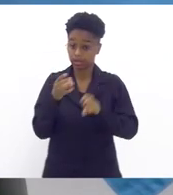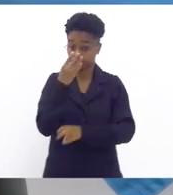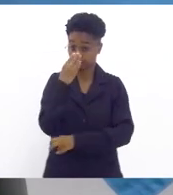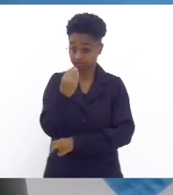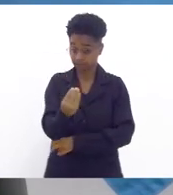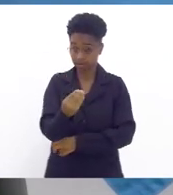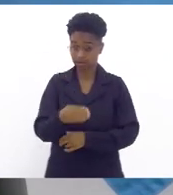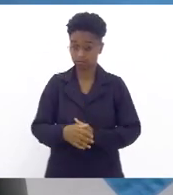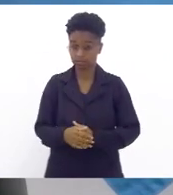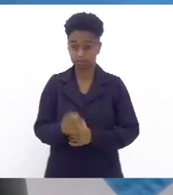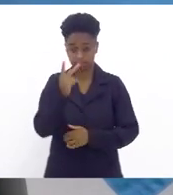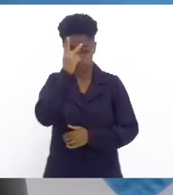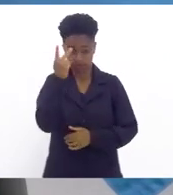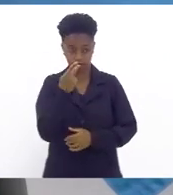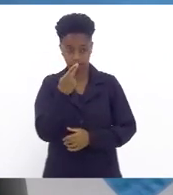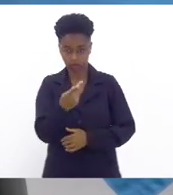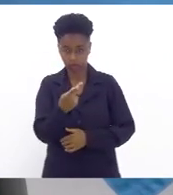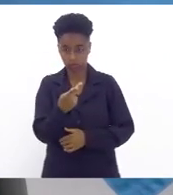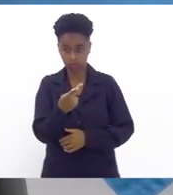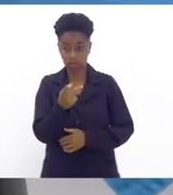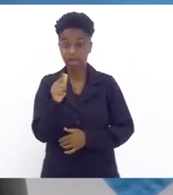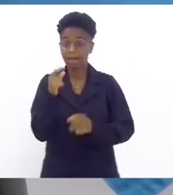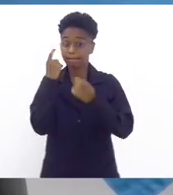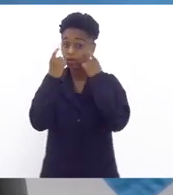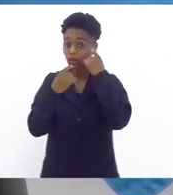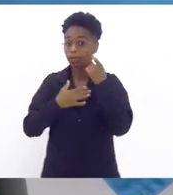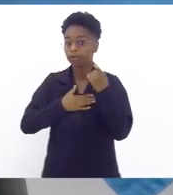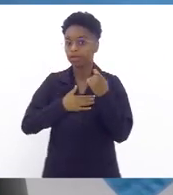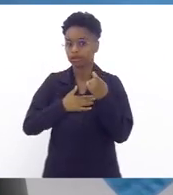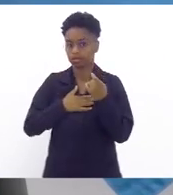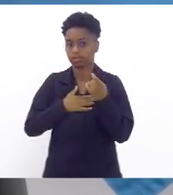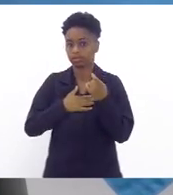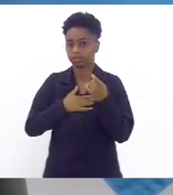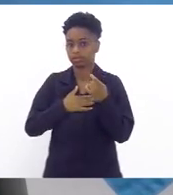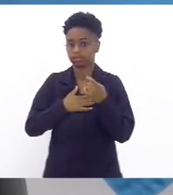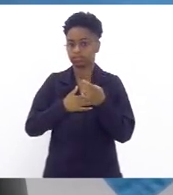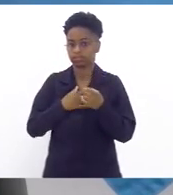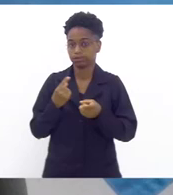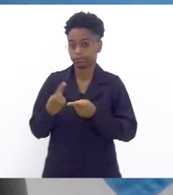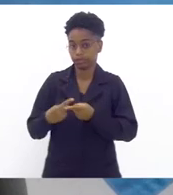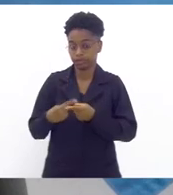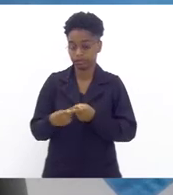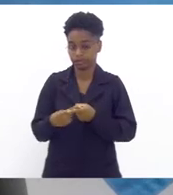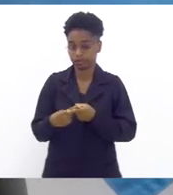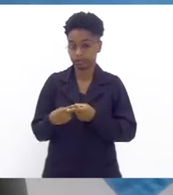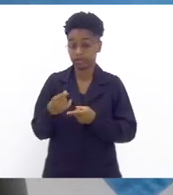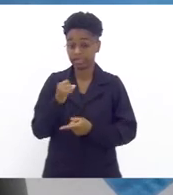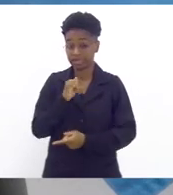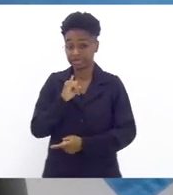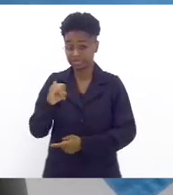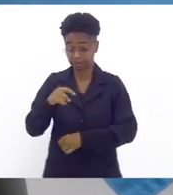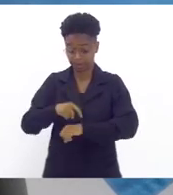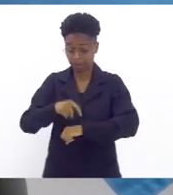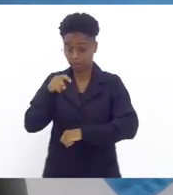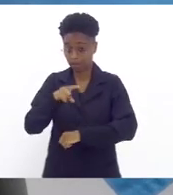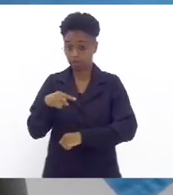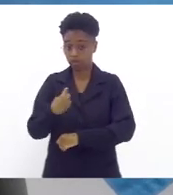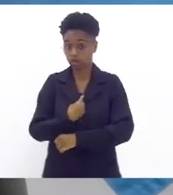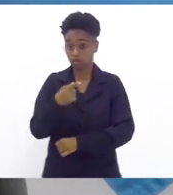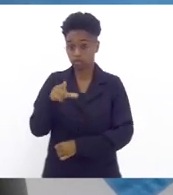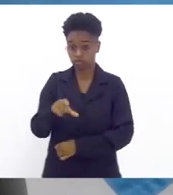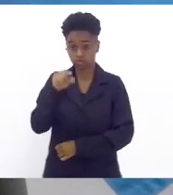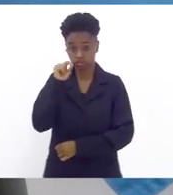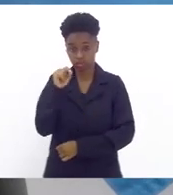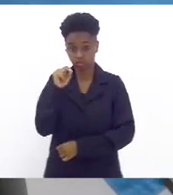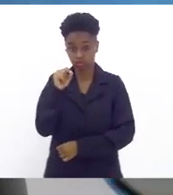que alguém mencionou foi uma preocupação minha porque se a gente por um momento optasse ia